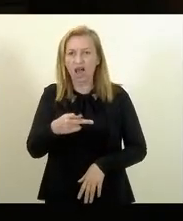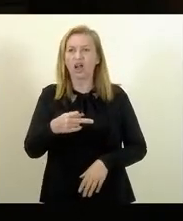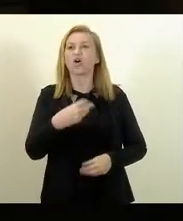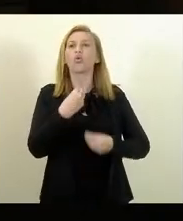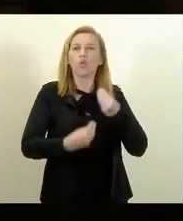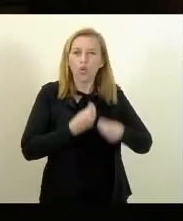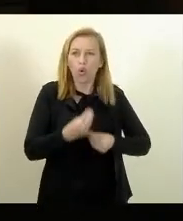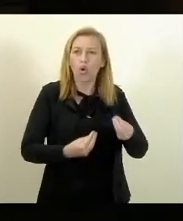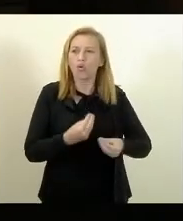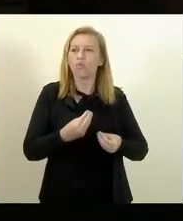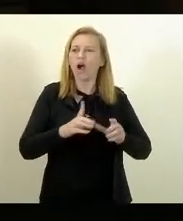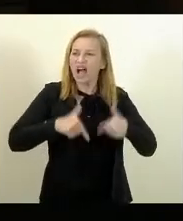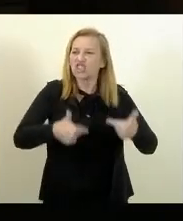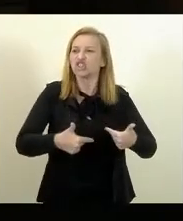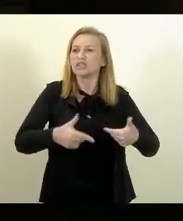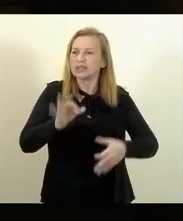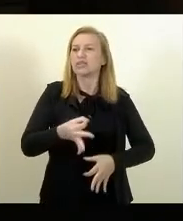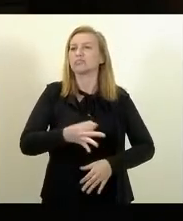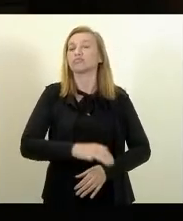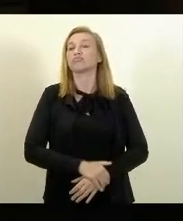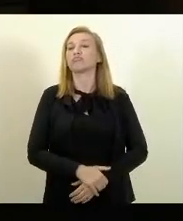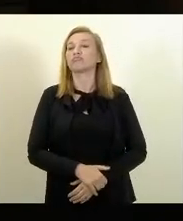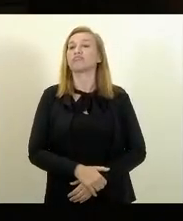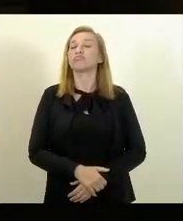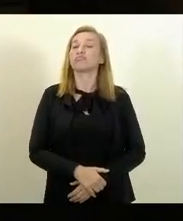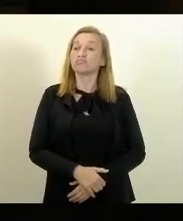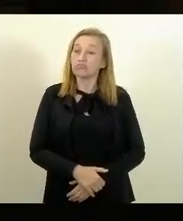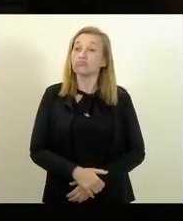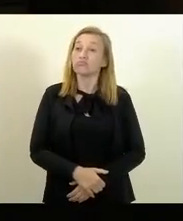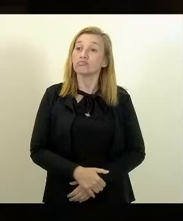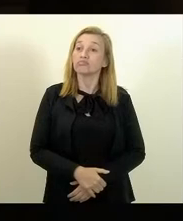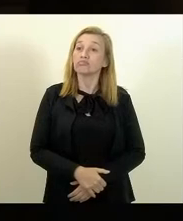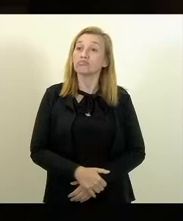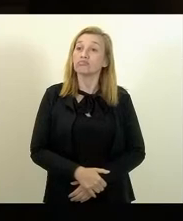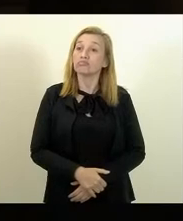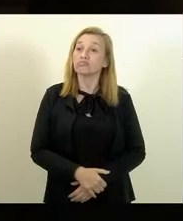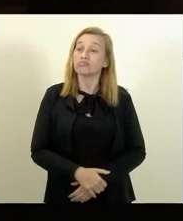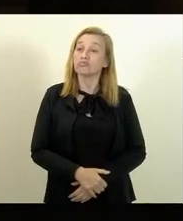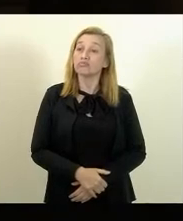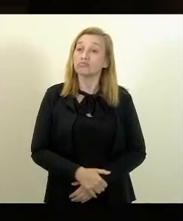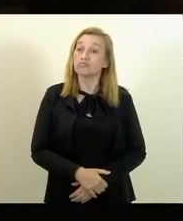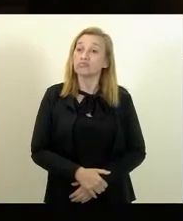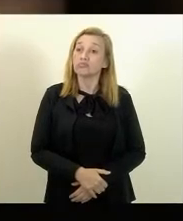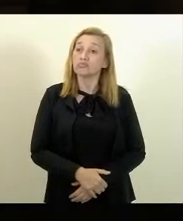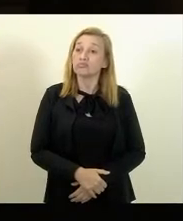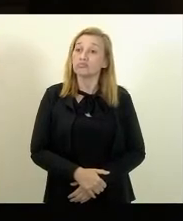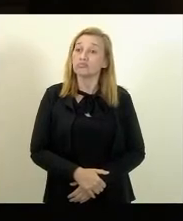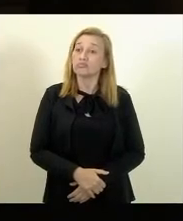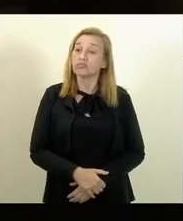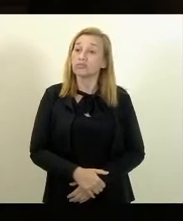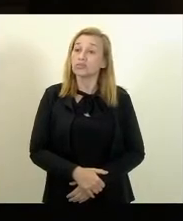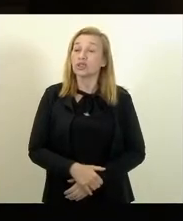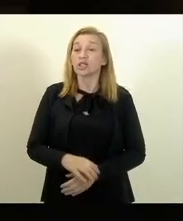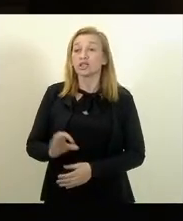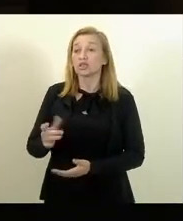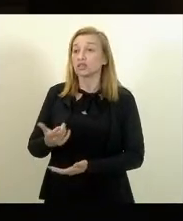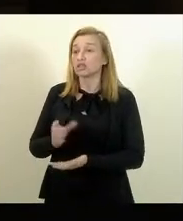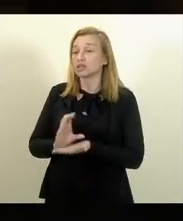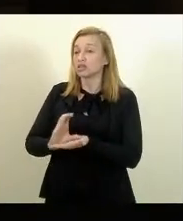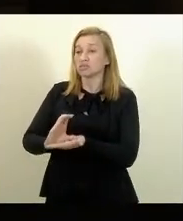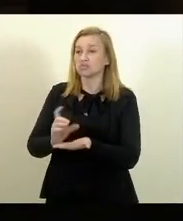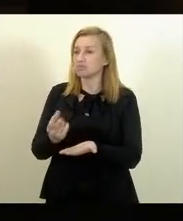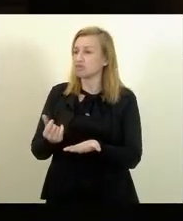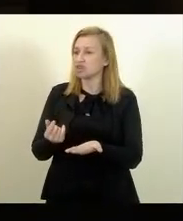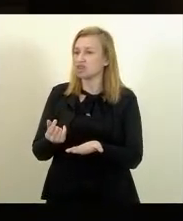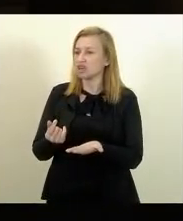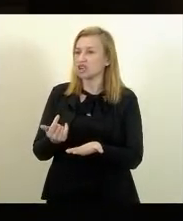a banda deve tocar. É isso daí. Sem esses atributos, então